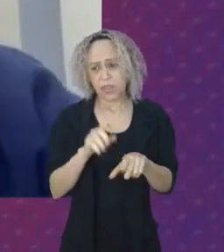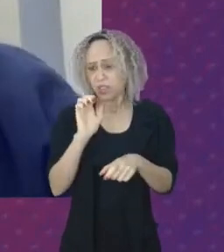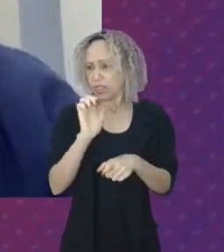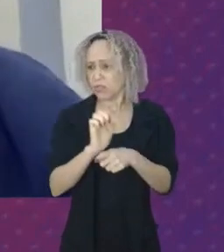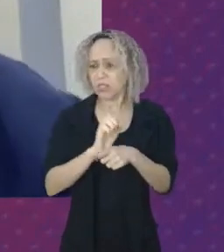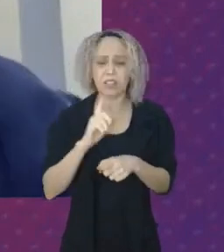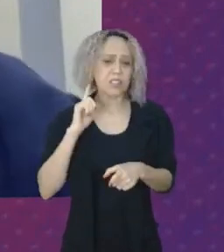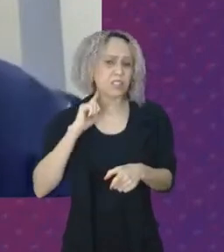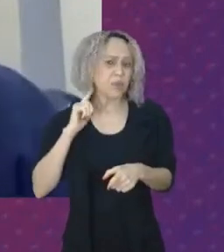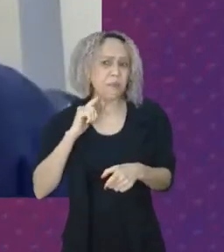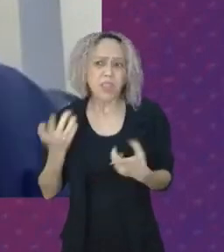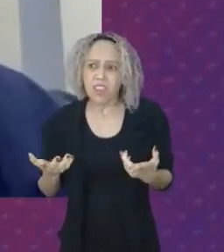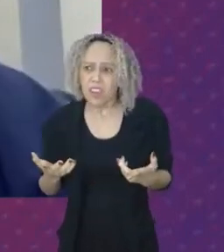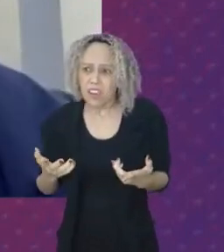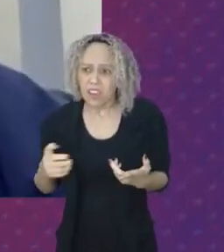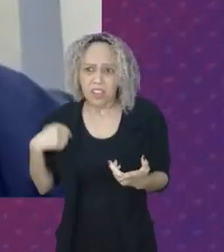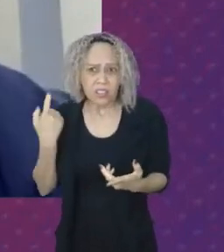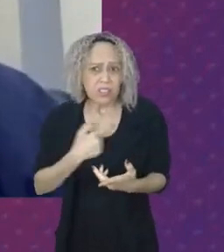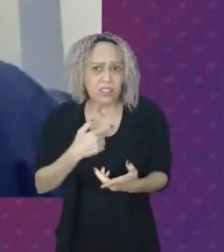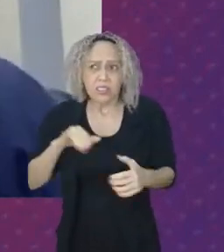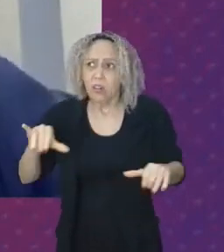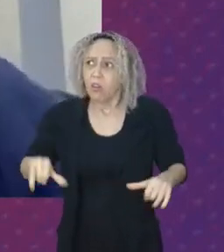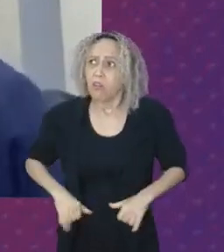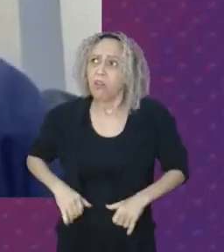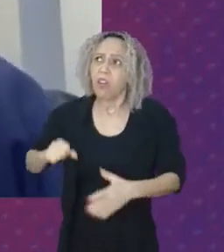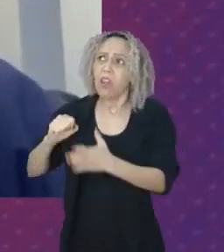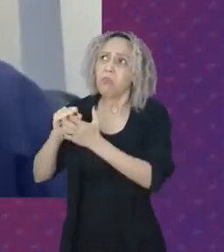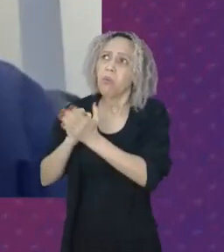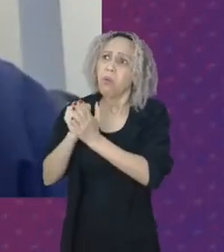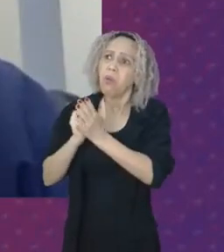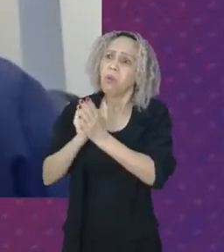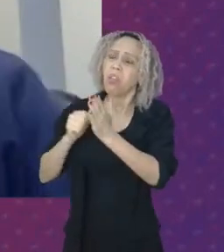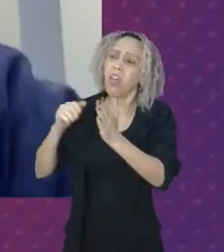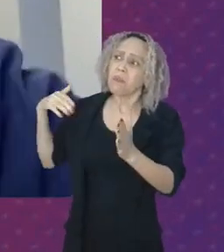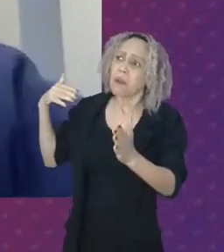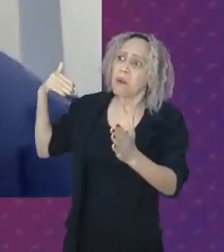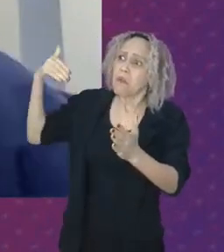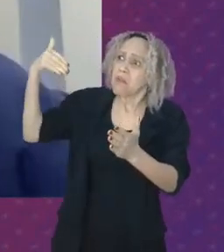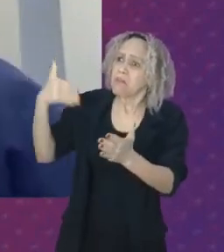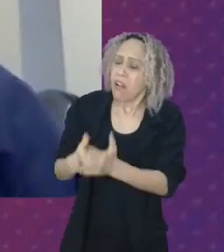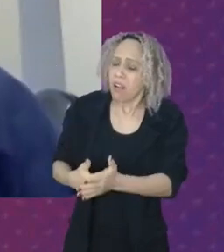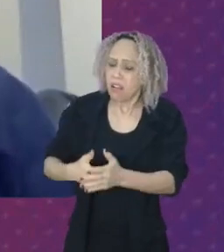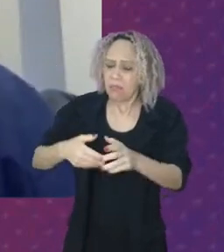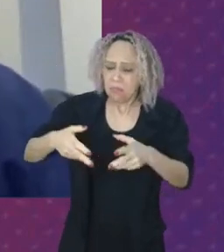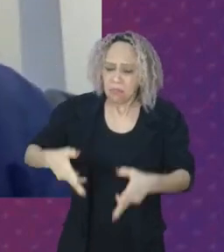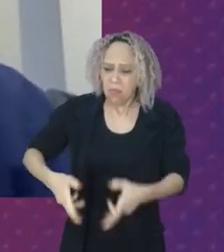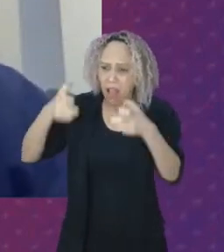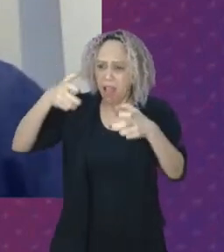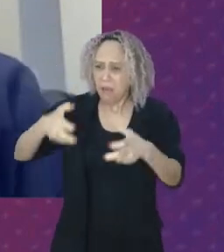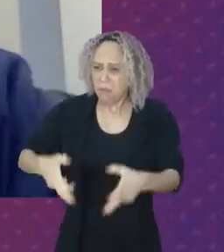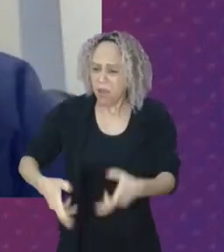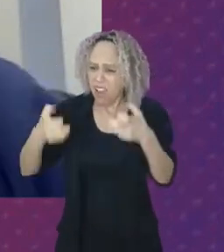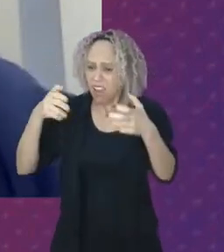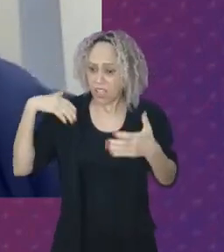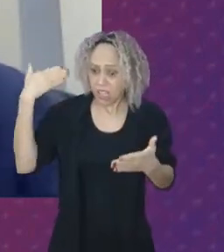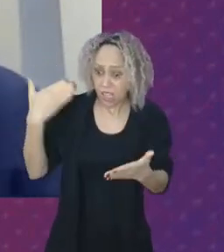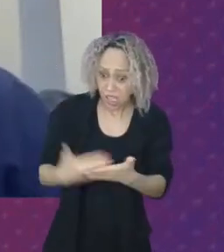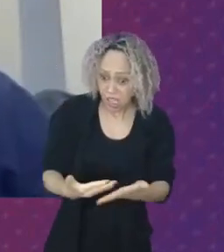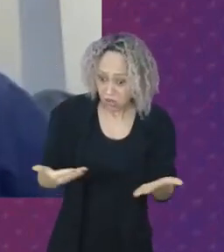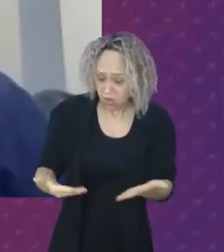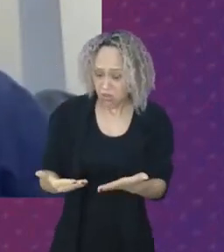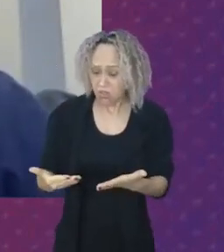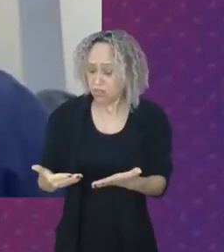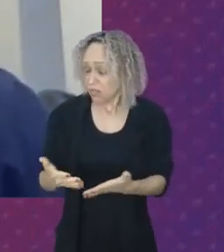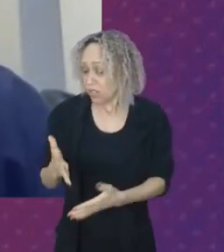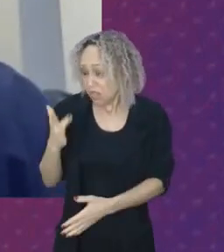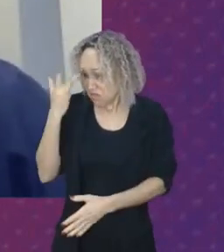que o ouro que está aqui debaixo das nossas terras. E para fazer frente a isso, eles passam por cima da nossa cabeça, passam por cima